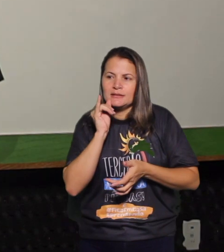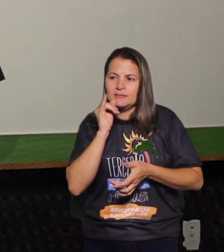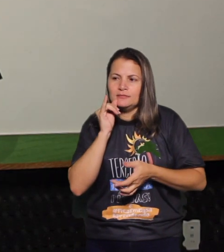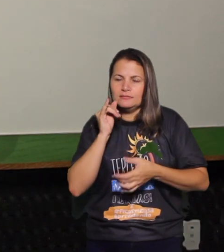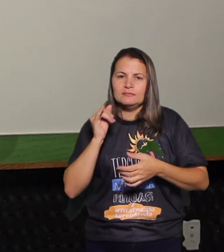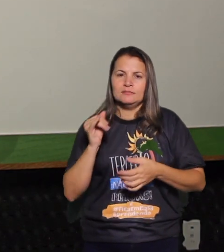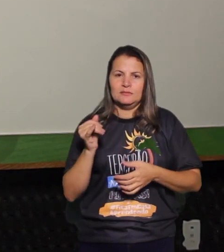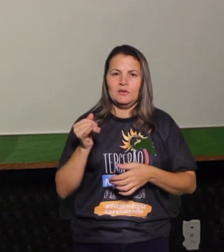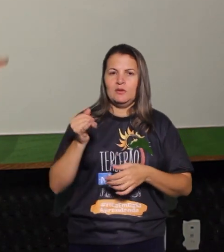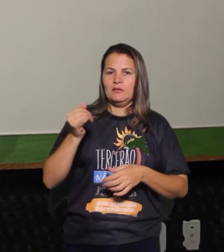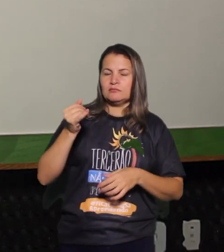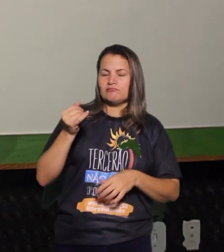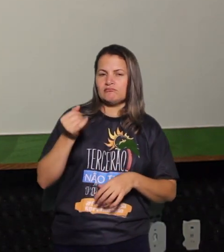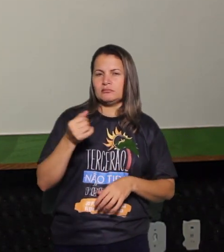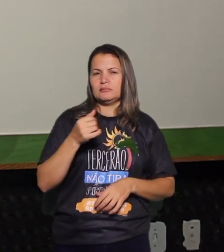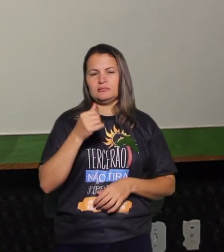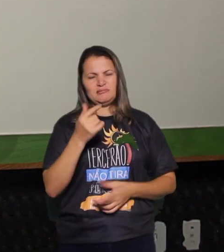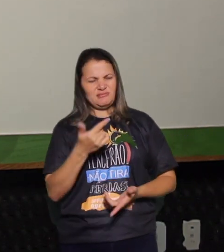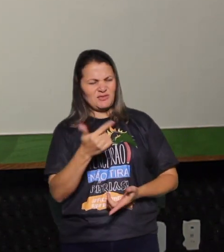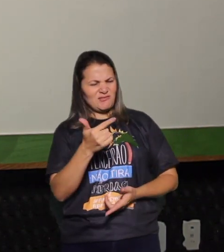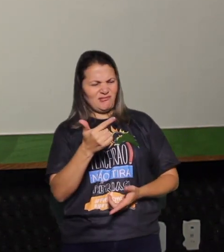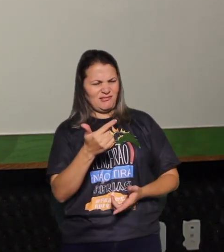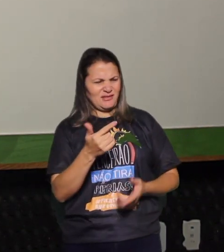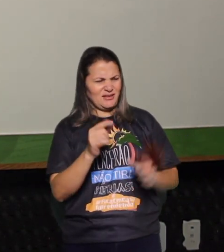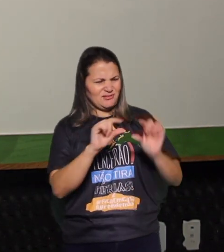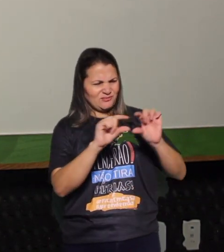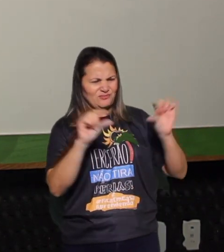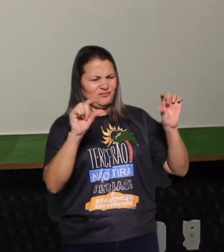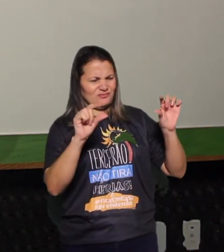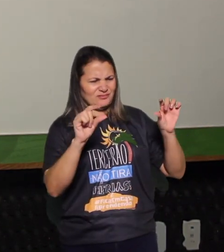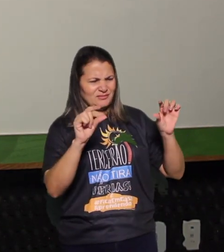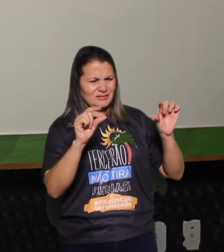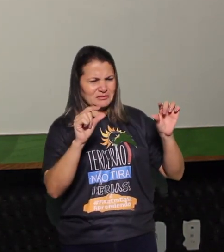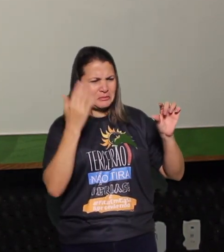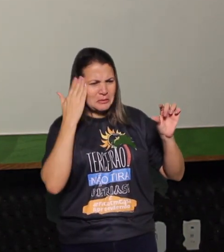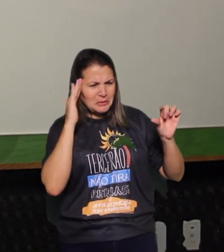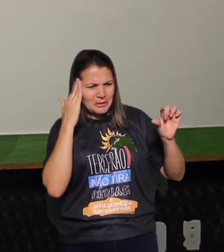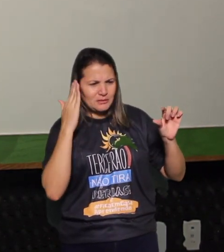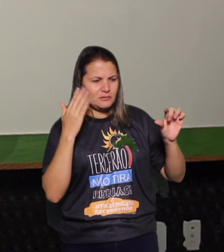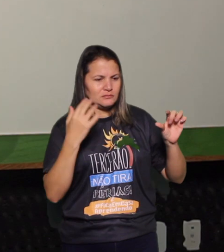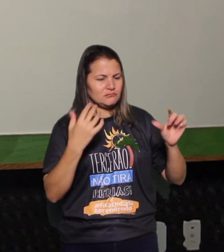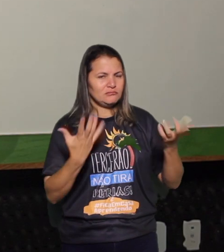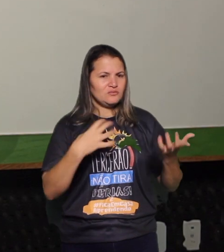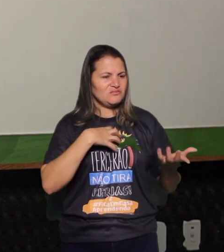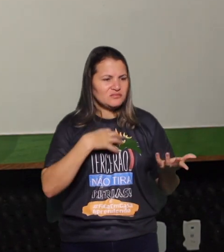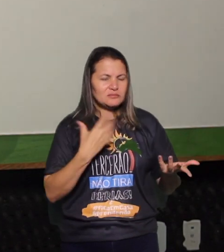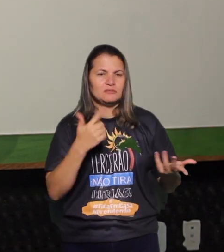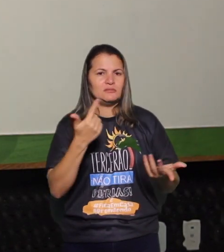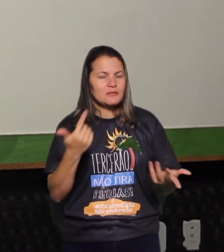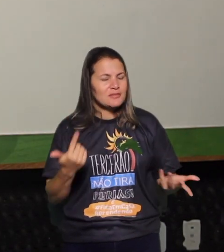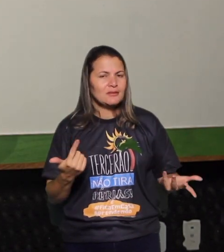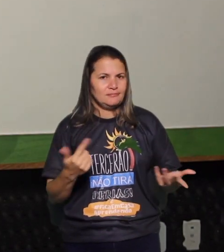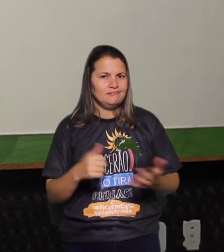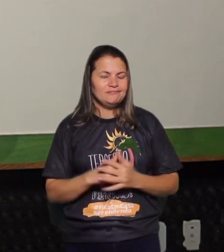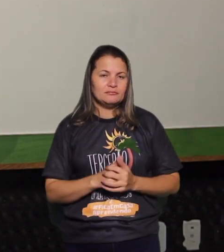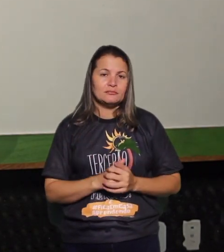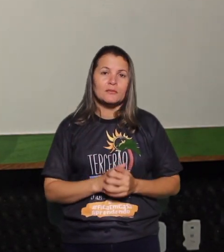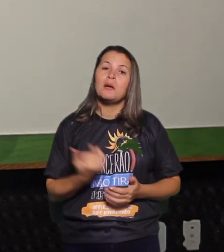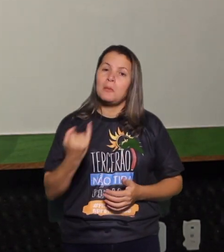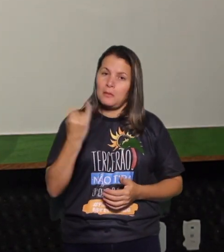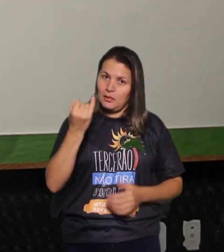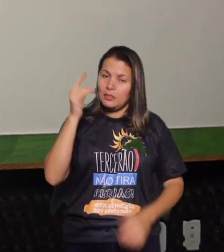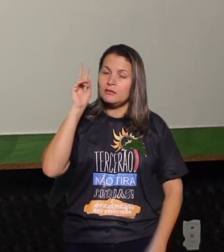Nunca ouvi uma expressão assim, isso não tem nexo, isso não tem ligação, isso não tem conexão. Vamos continuar.